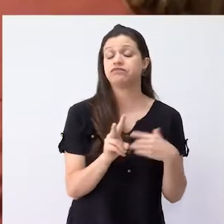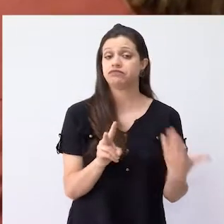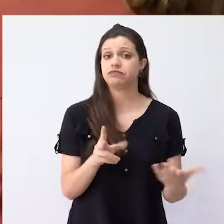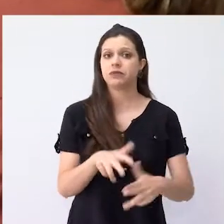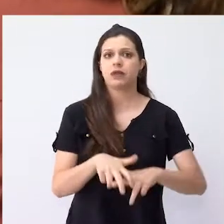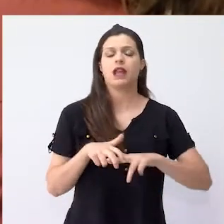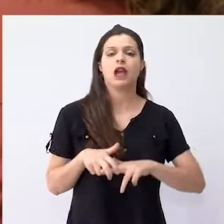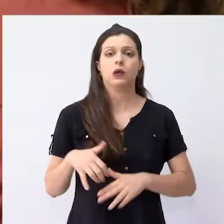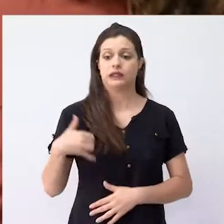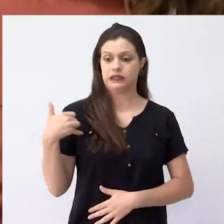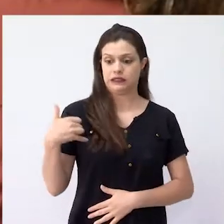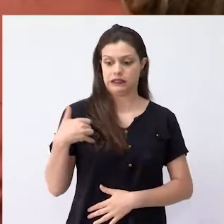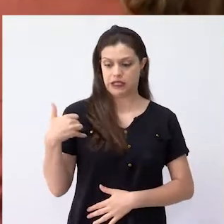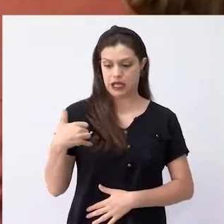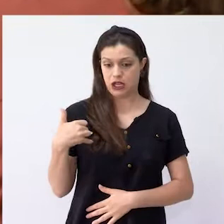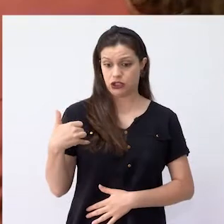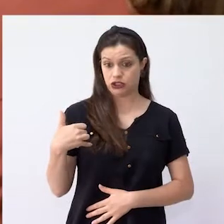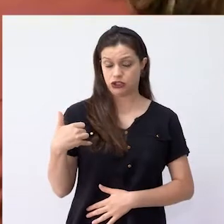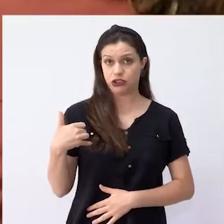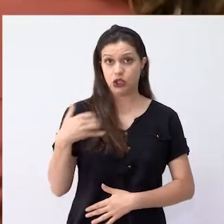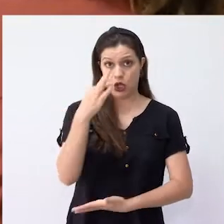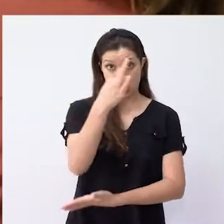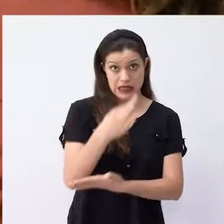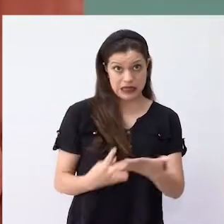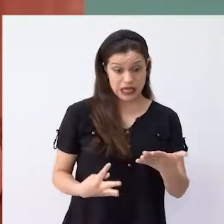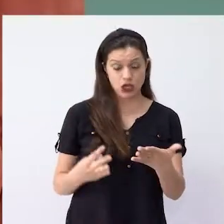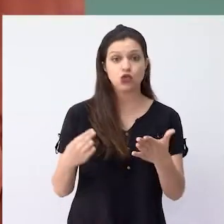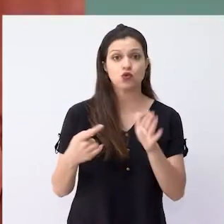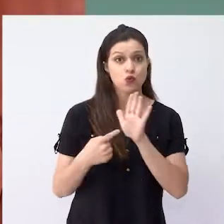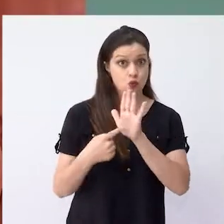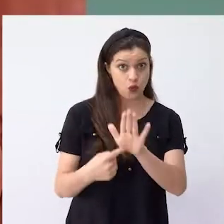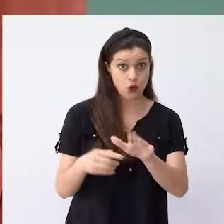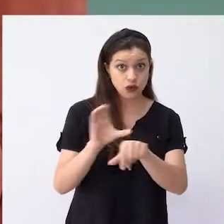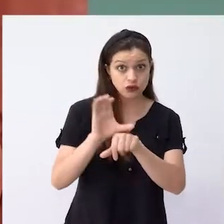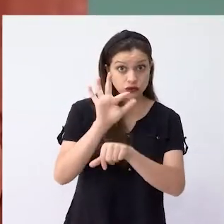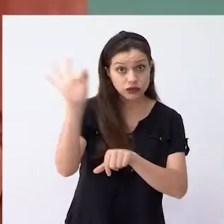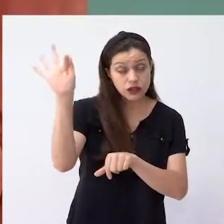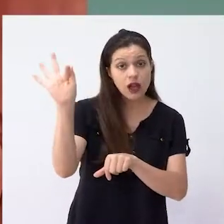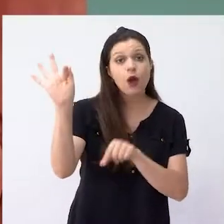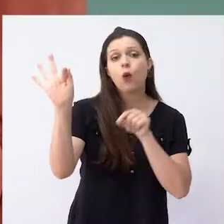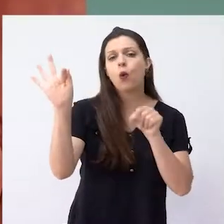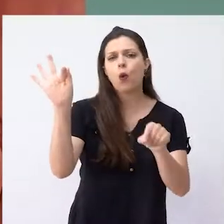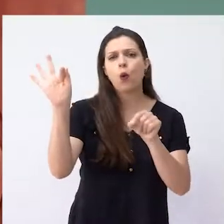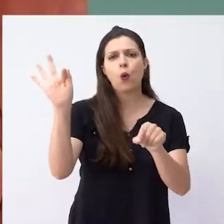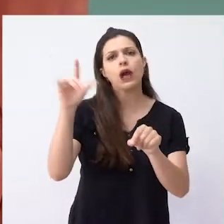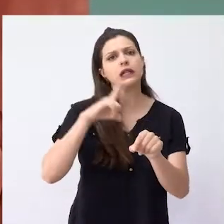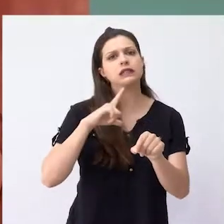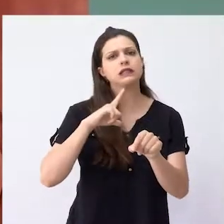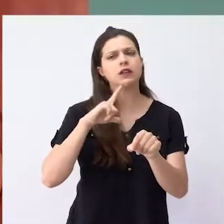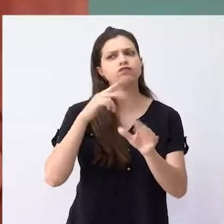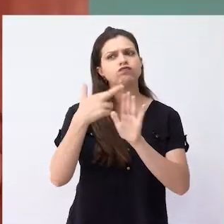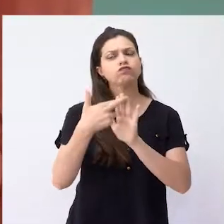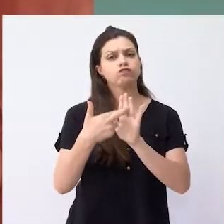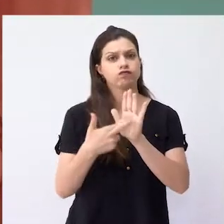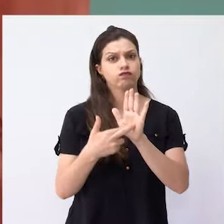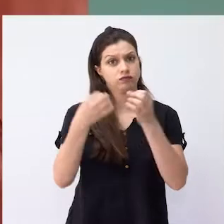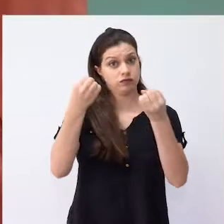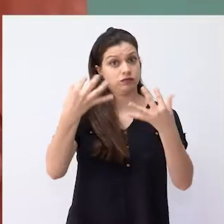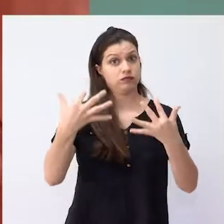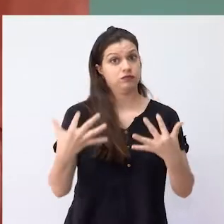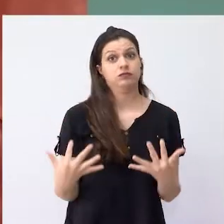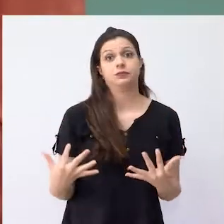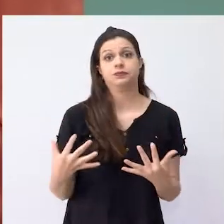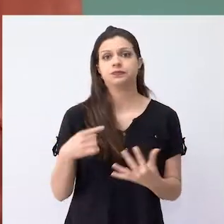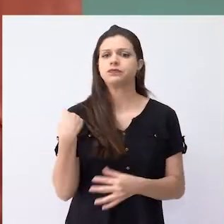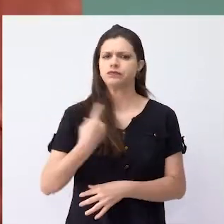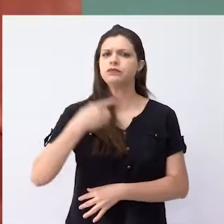de idade que é posta no texto da Constituição Federal, ela é a grande norteadora para a gente entender